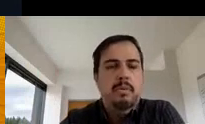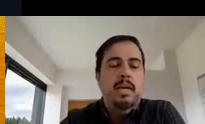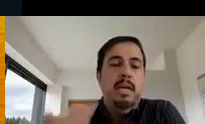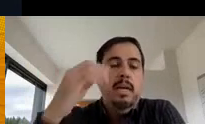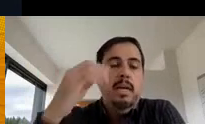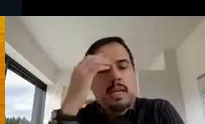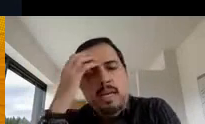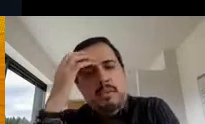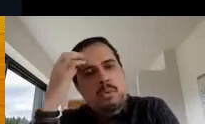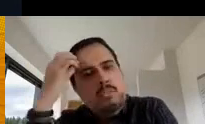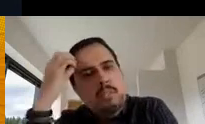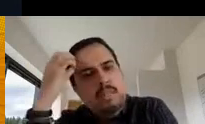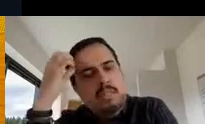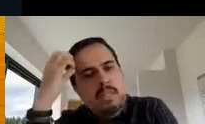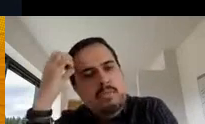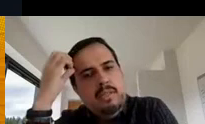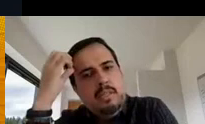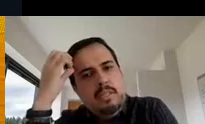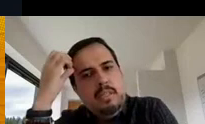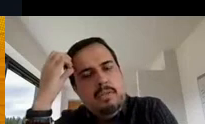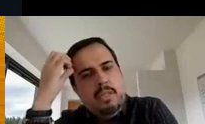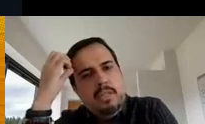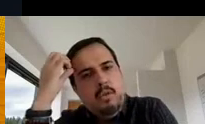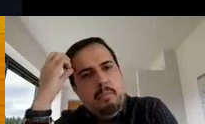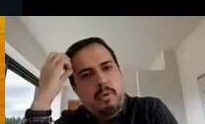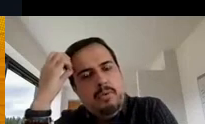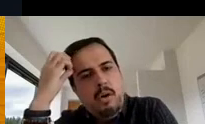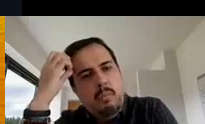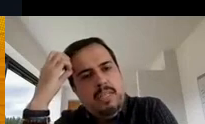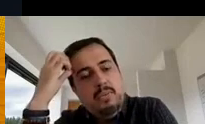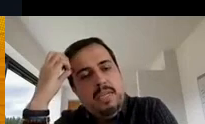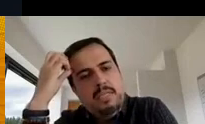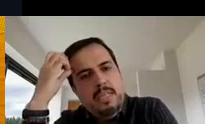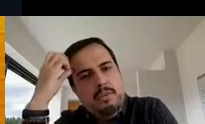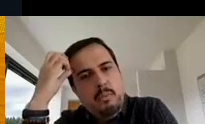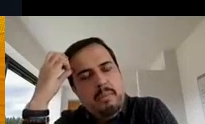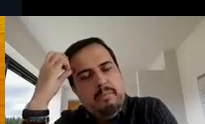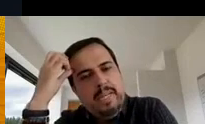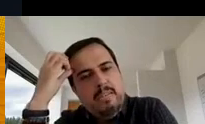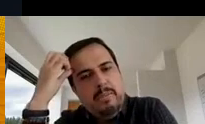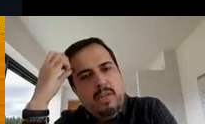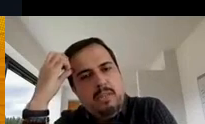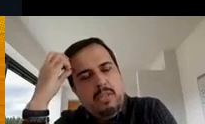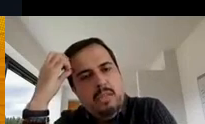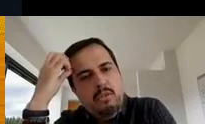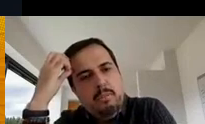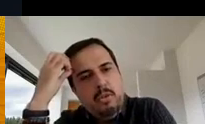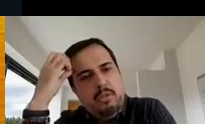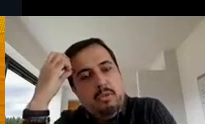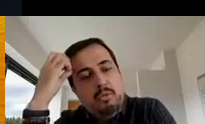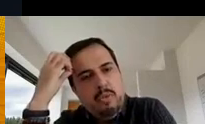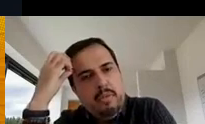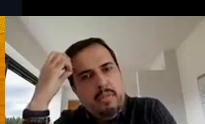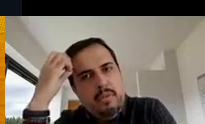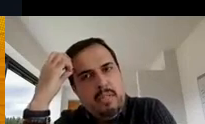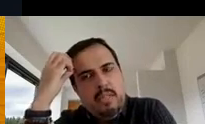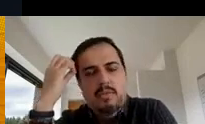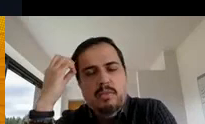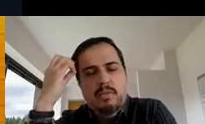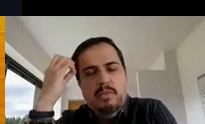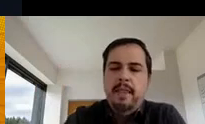aí que eu dei o exemplo. E ações mais decisivas e você ser um profissional mais flexível, uma empresa mais flexível, ter